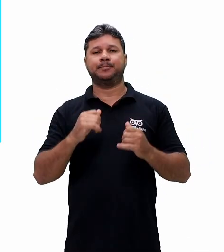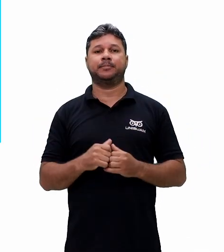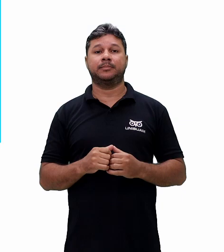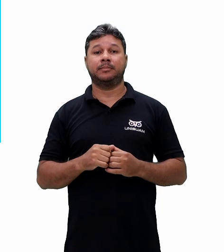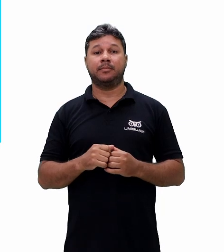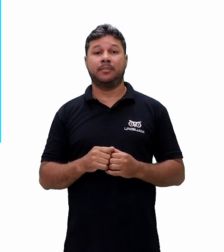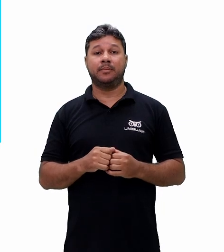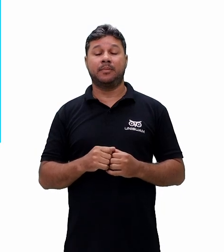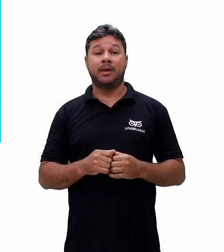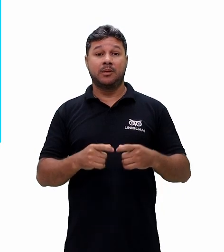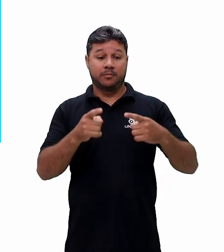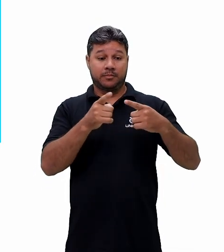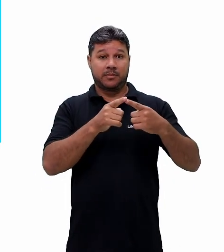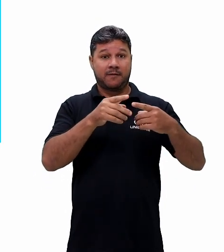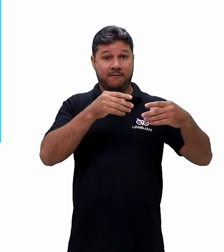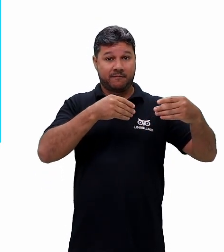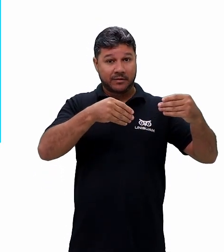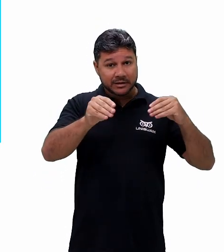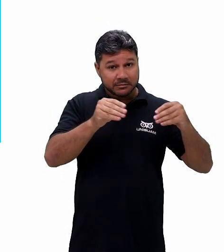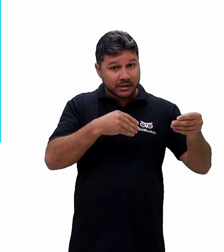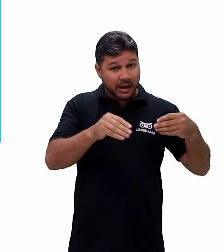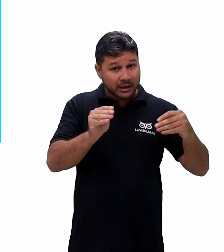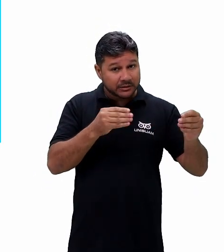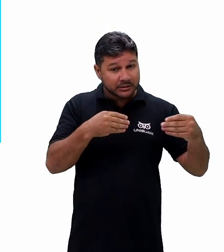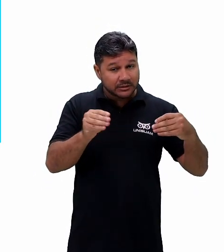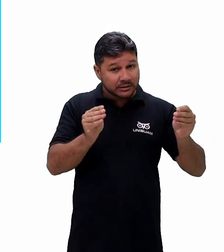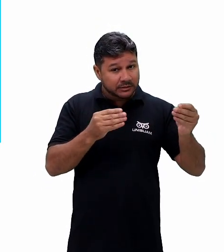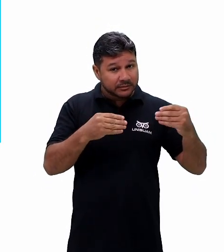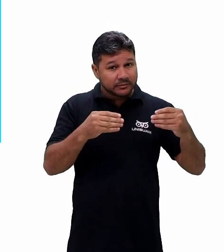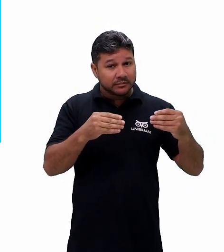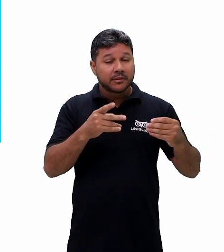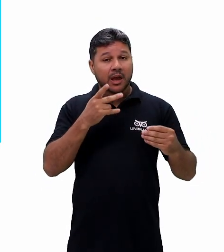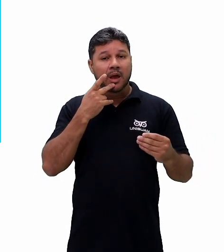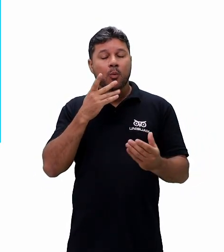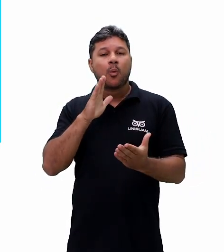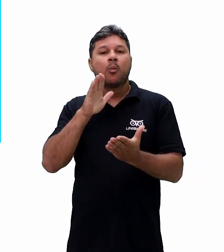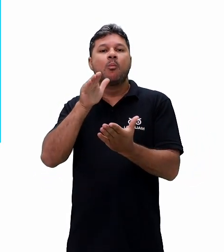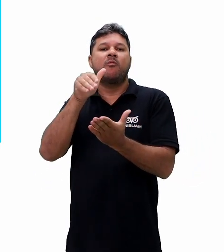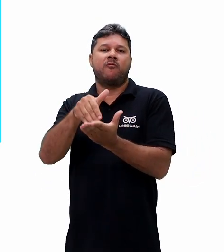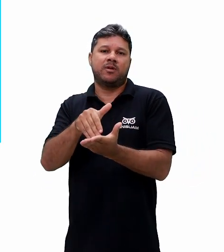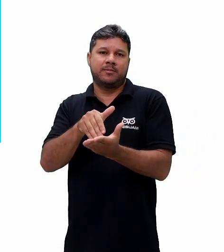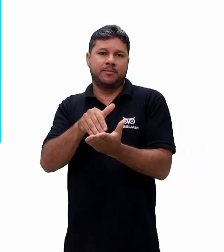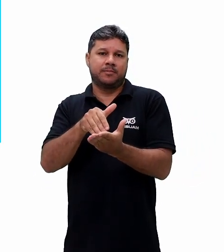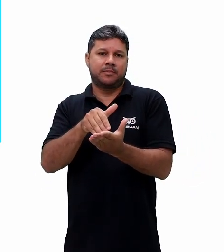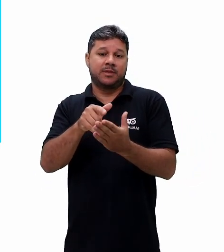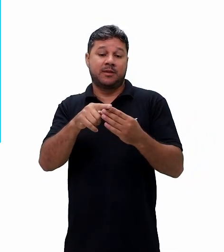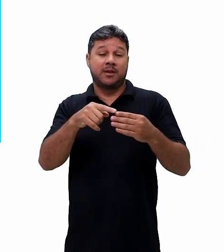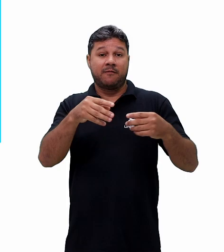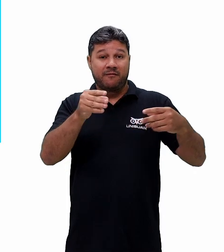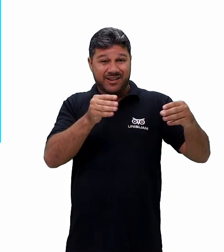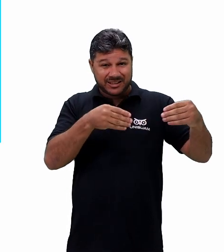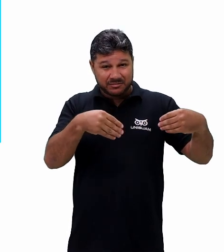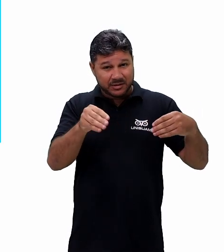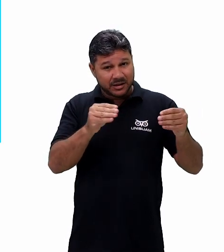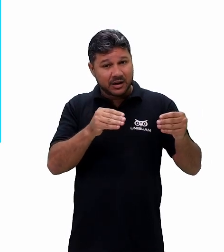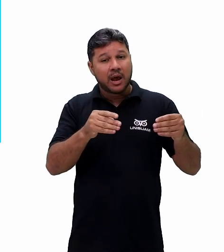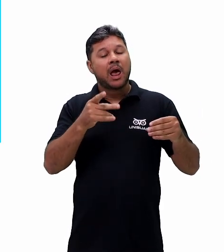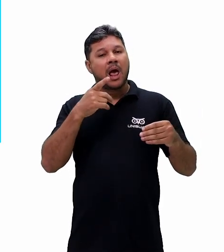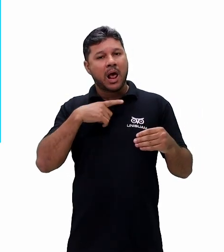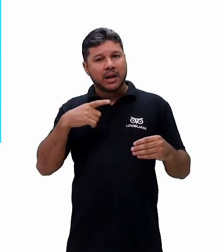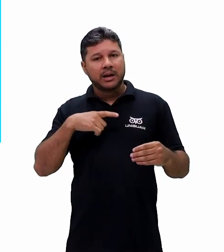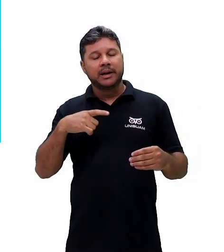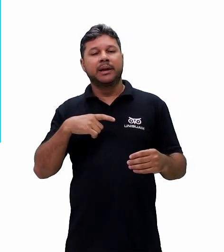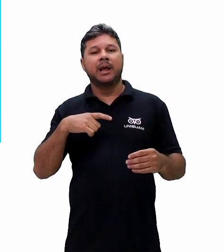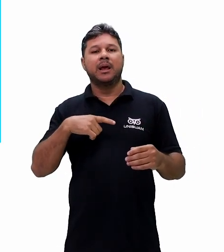Então, a flexibilidade é o fim. A flexibilidade é